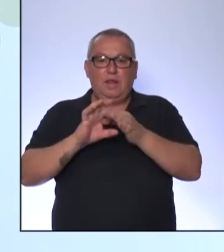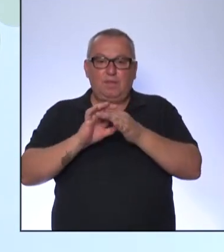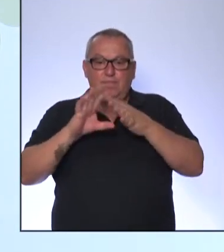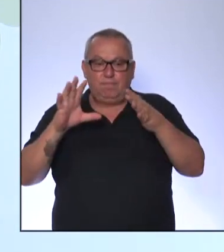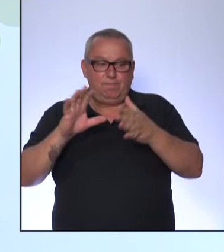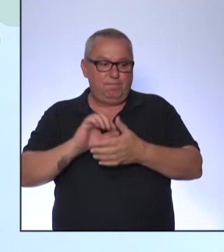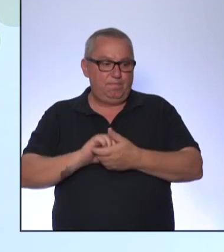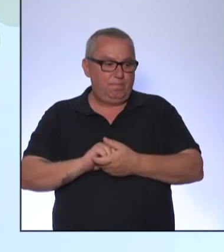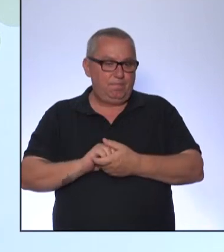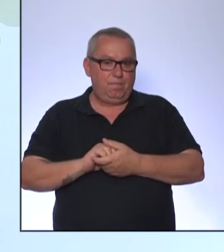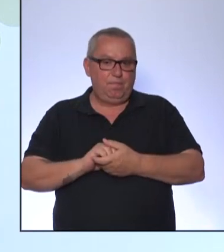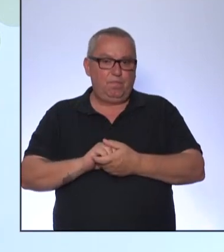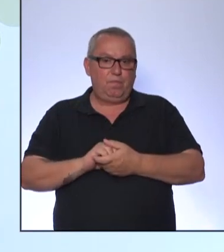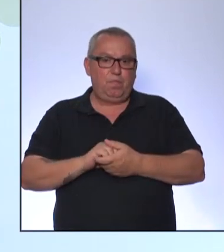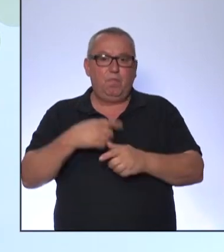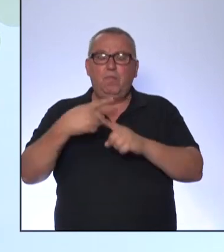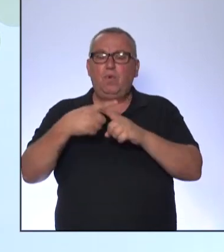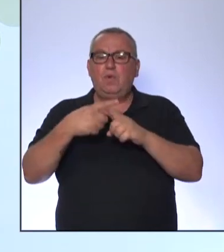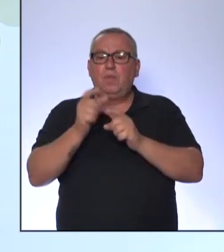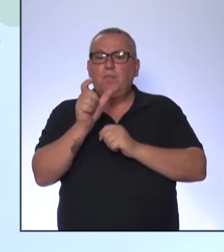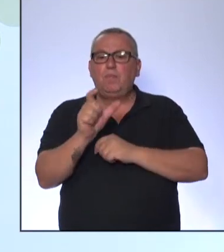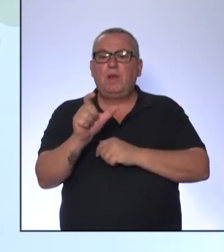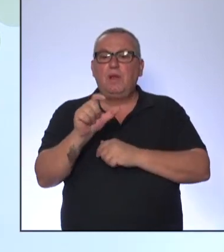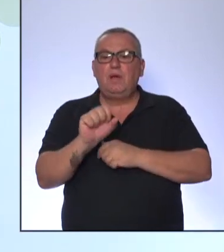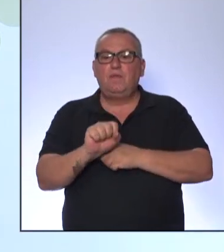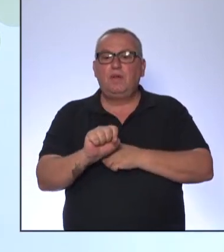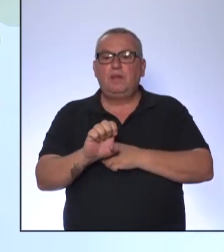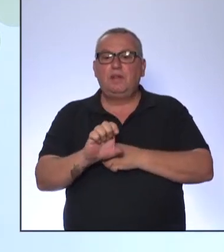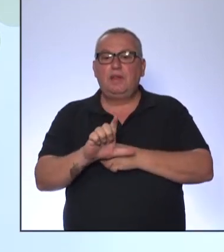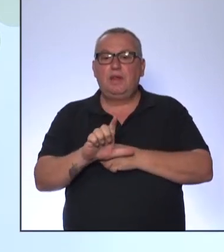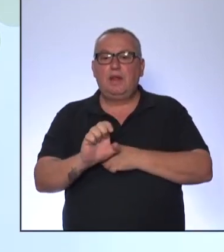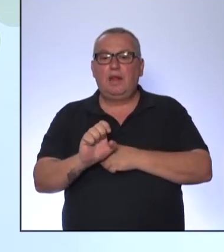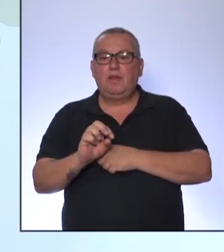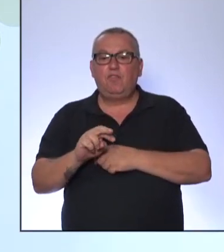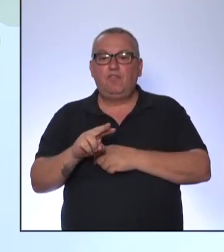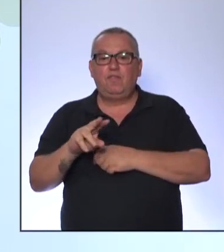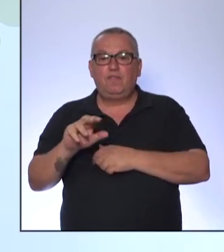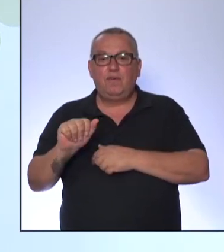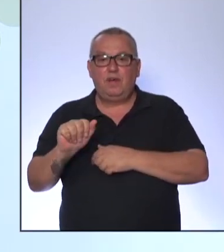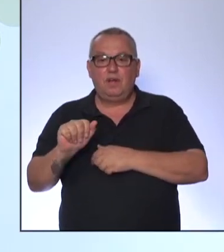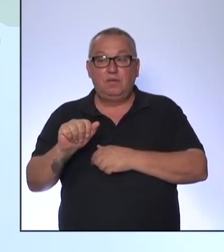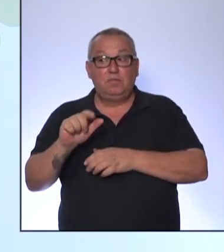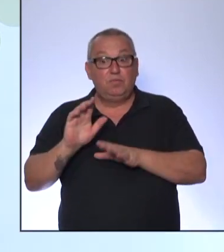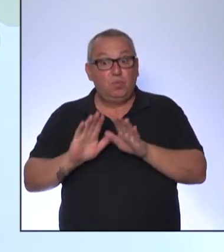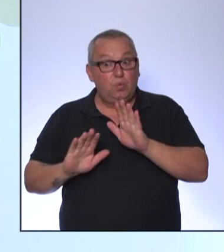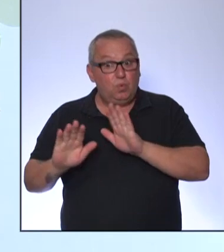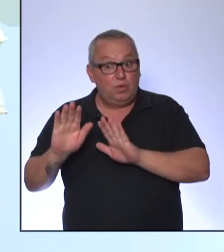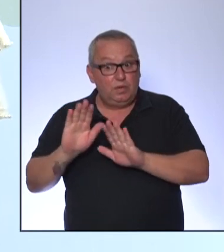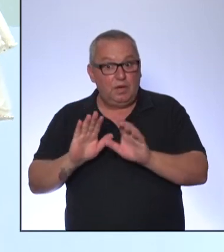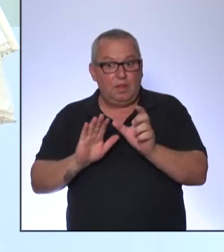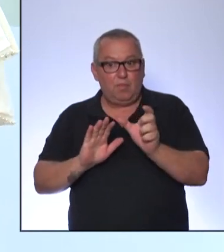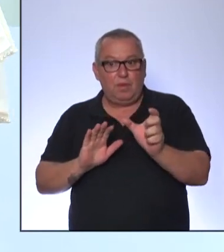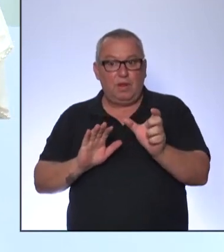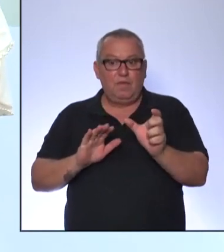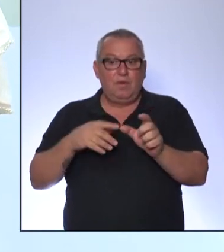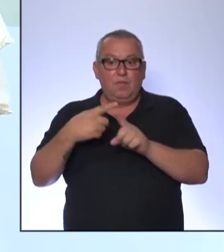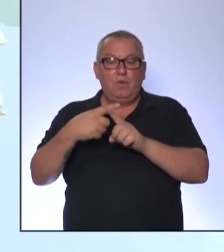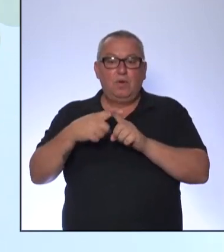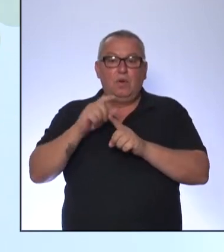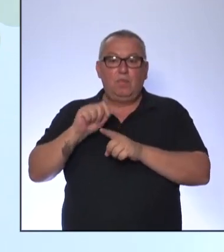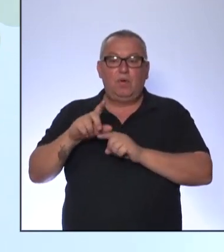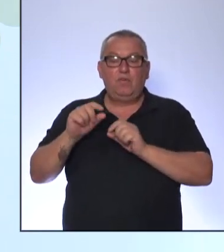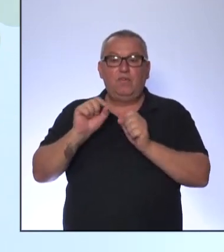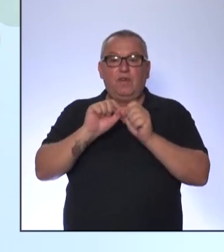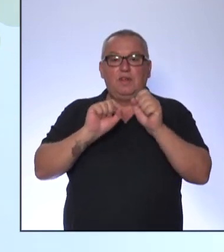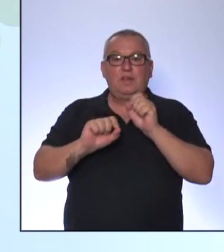seletiva. Por que seletiva? A palavra seletiva, a gente tem que tomar um certo cuidado, porque ela pode, de repente,